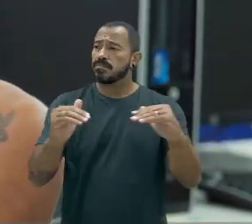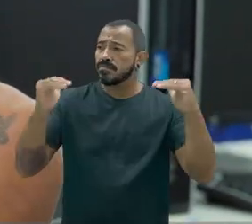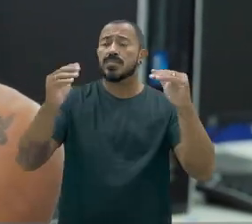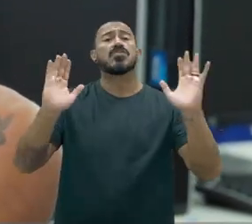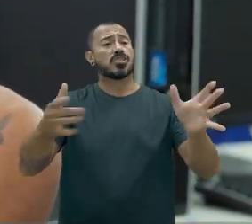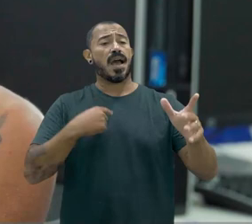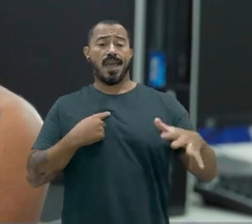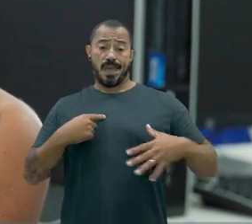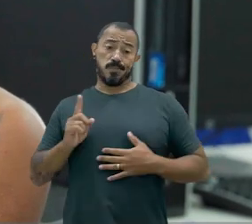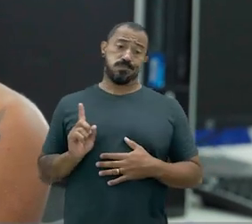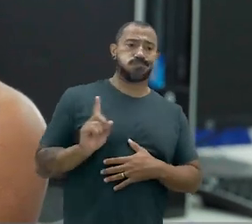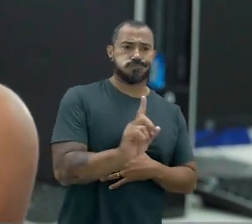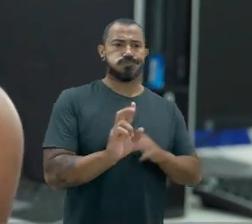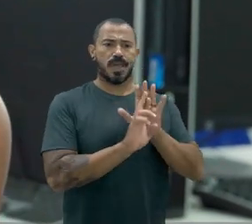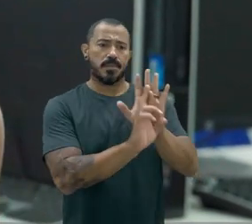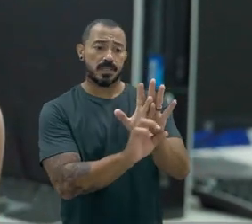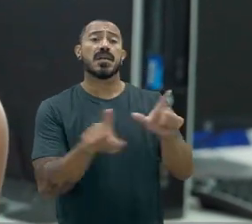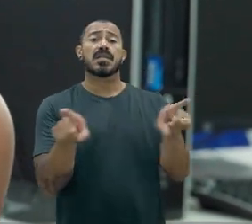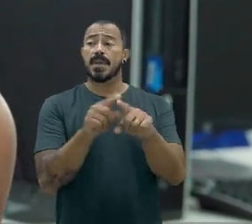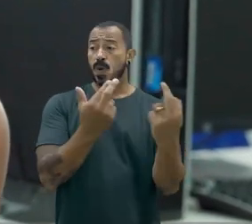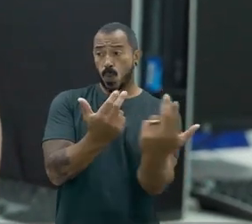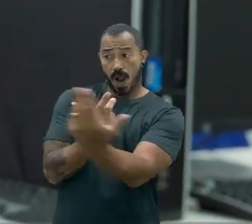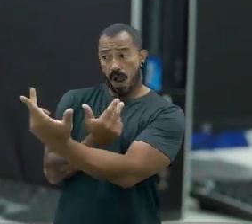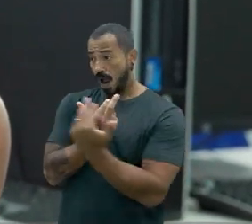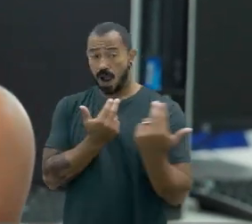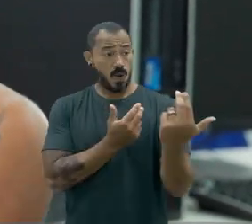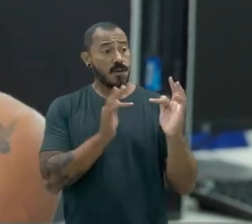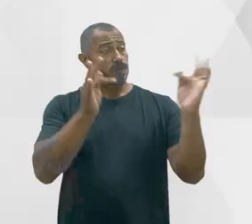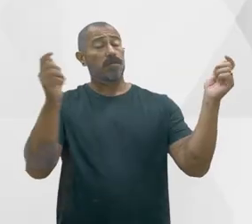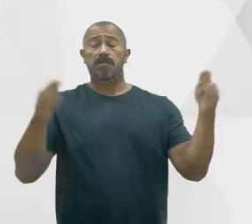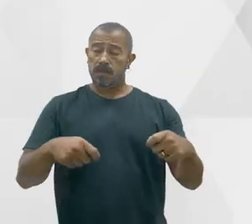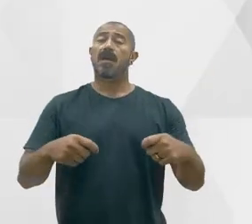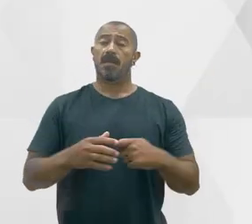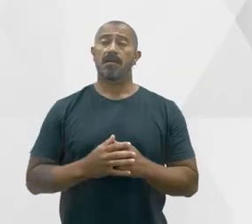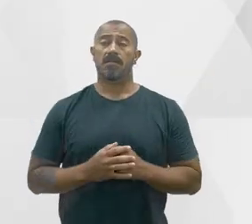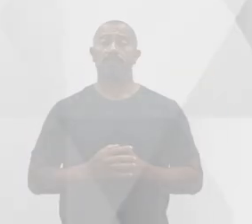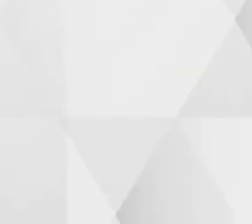esses espaços, principalmente, torna possível outras pessoas igual a mim, no futuro, também assumirem.